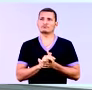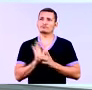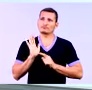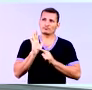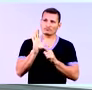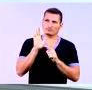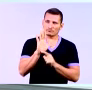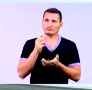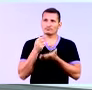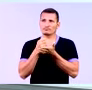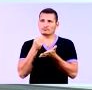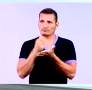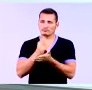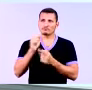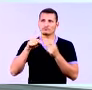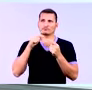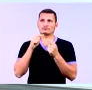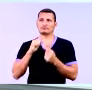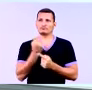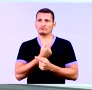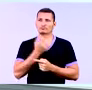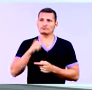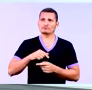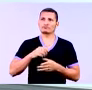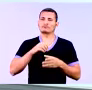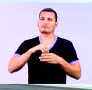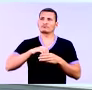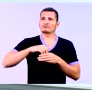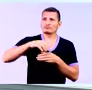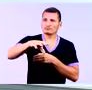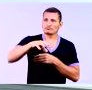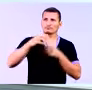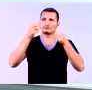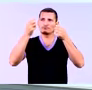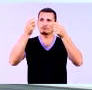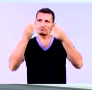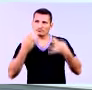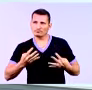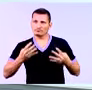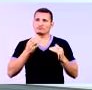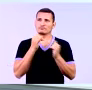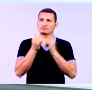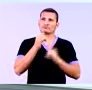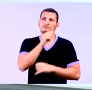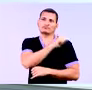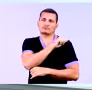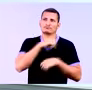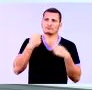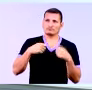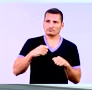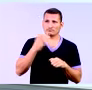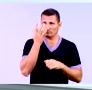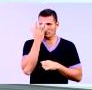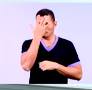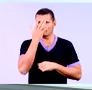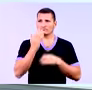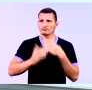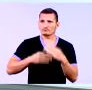O objetivo nosso é passar as informações, as instruções que o aluno precisa para facilitar esse processo de